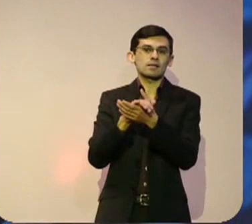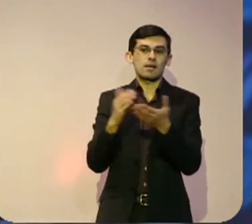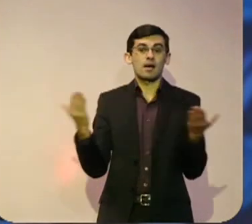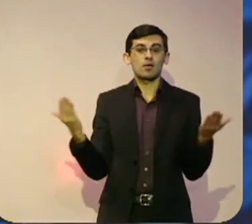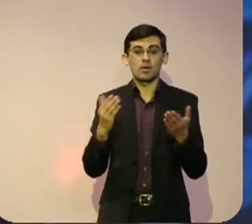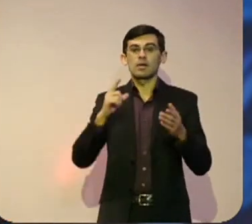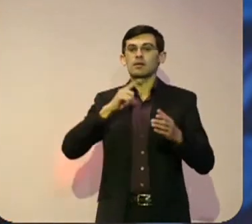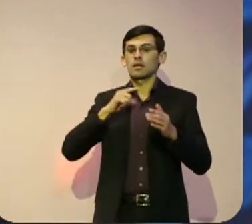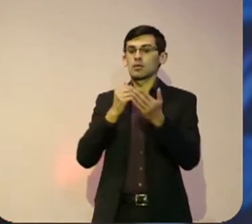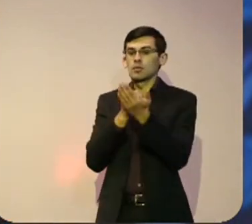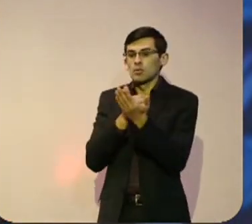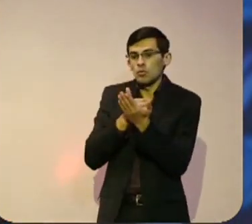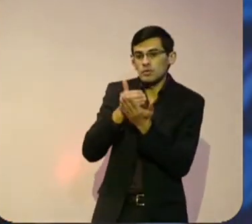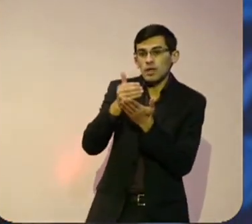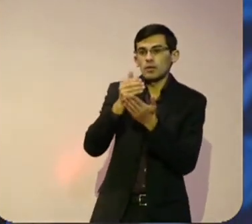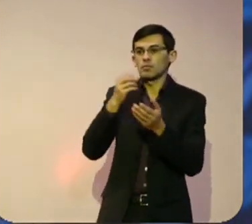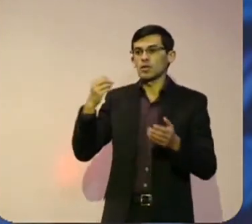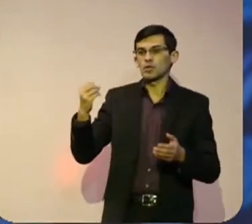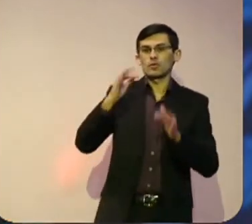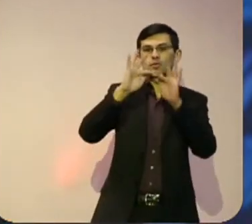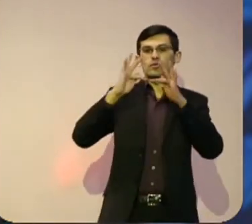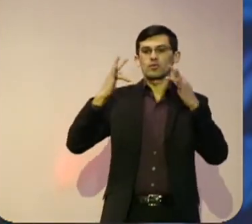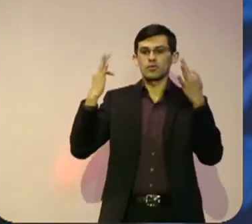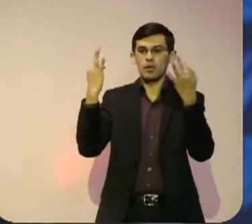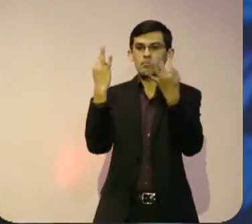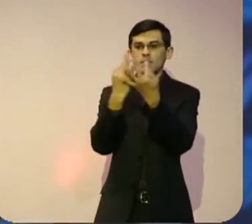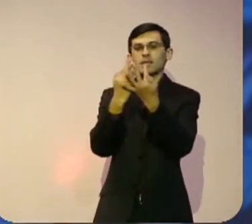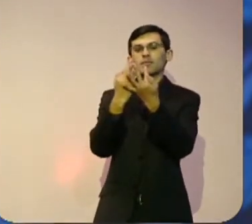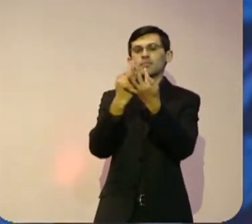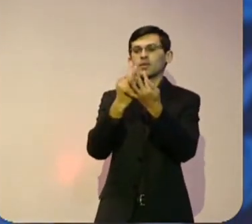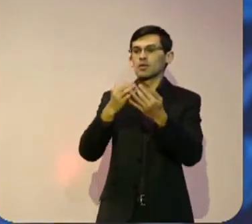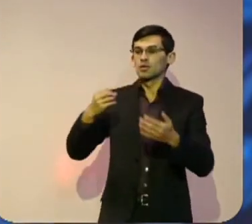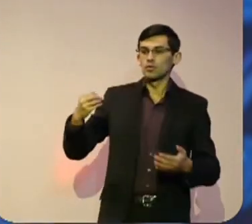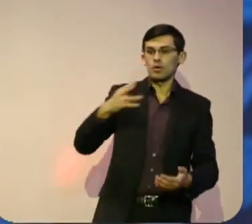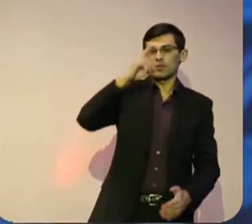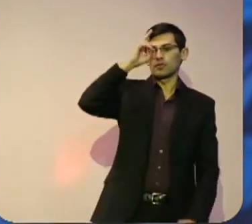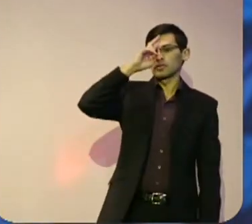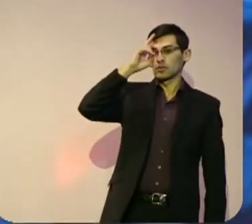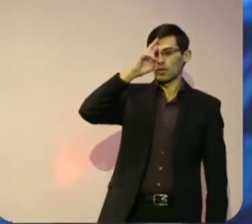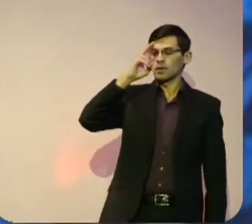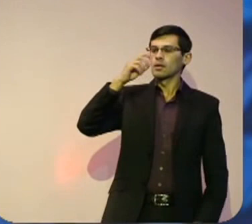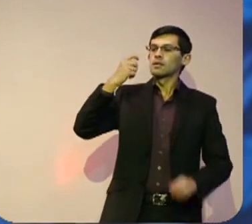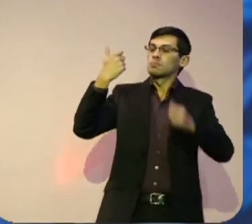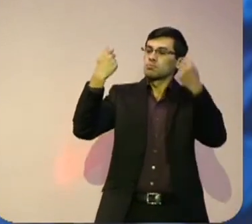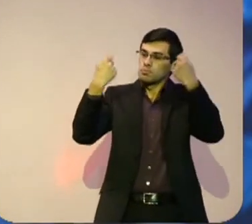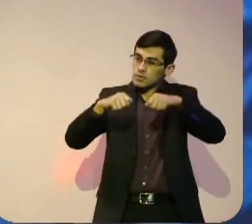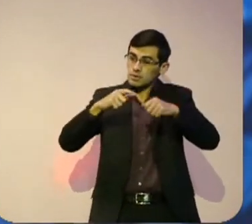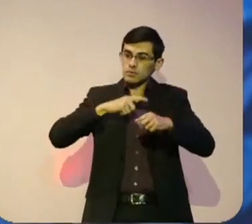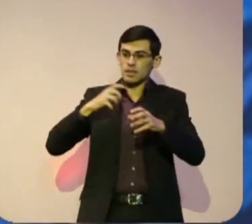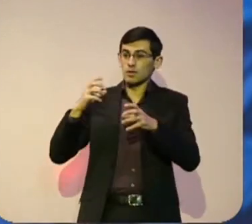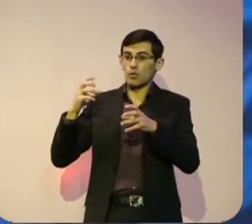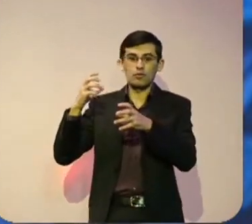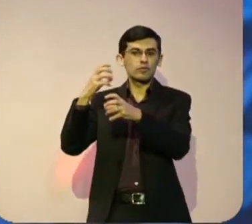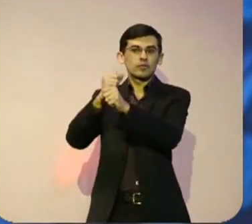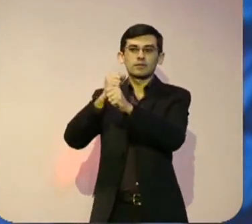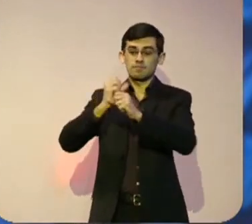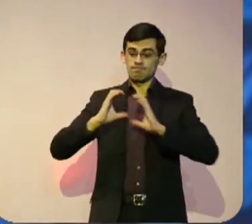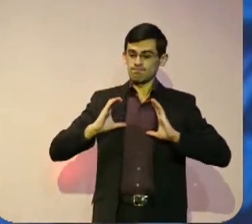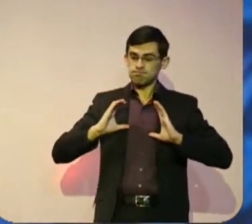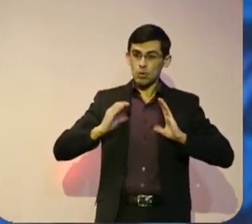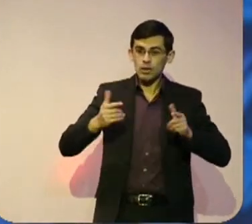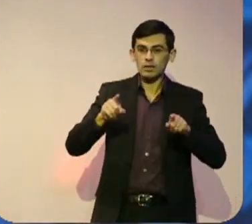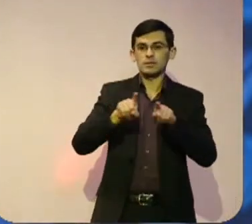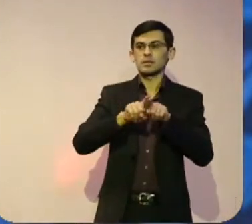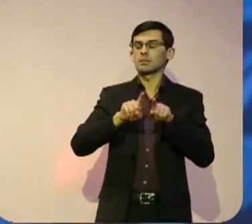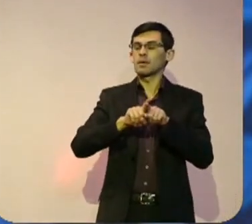vou formar uma nova família, vamos construir uma nova história. Nós precisamos ter muita confiança, muita coragem.